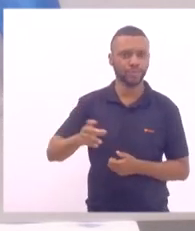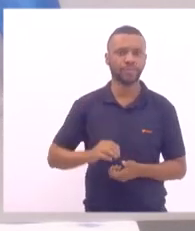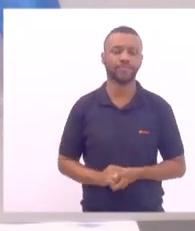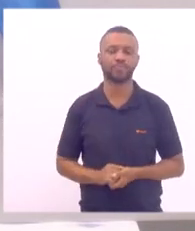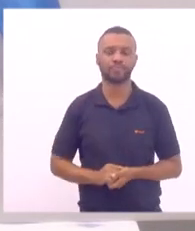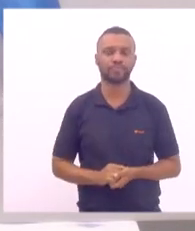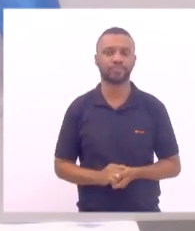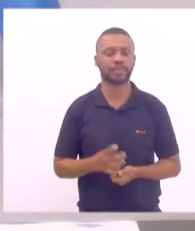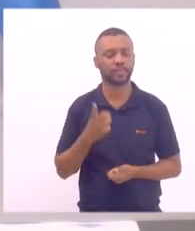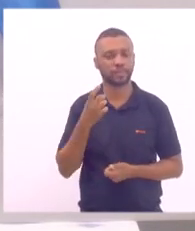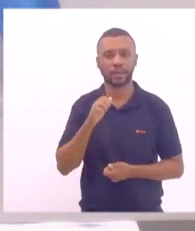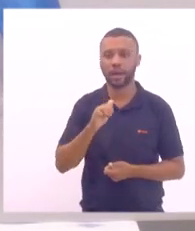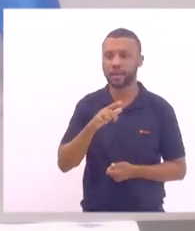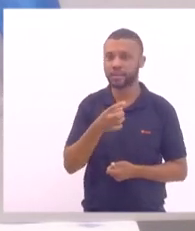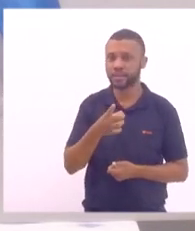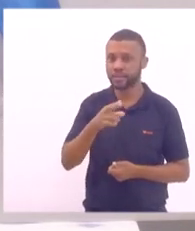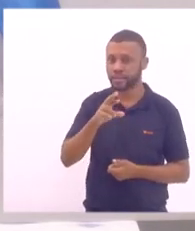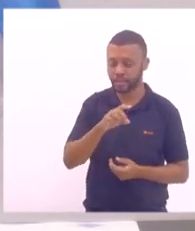Deputado Alexandre Luiz Paulo.